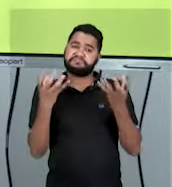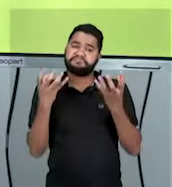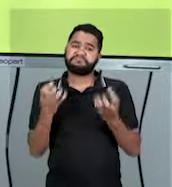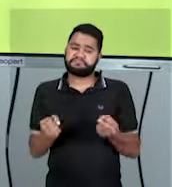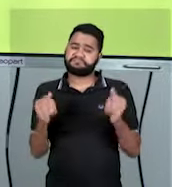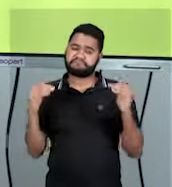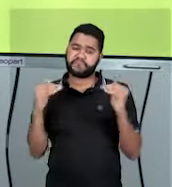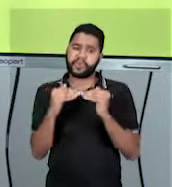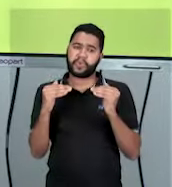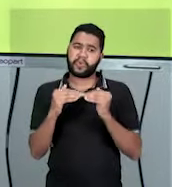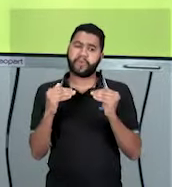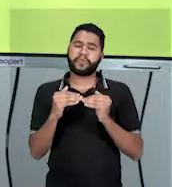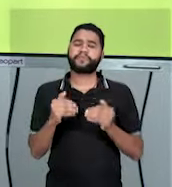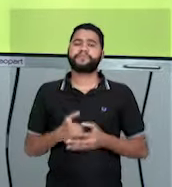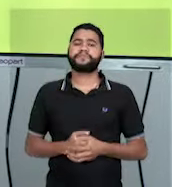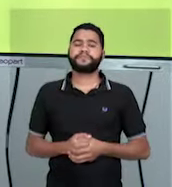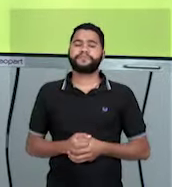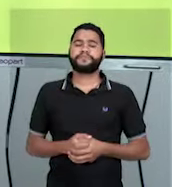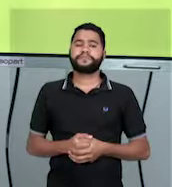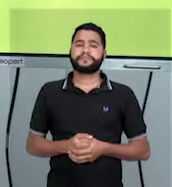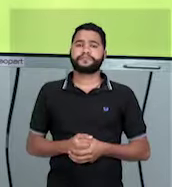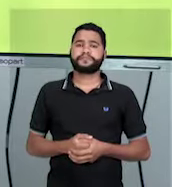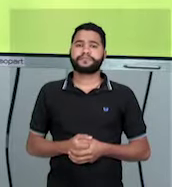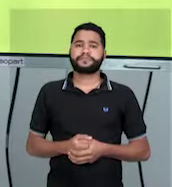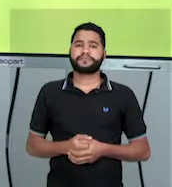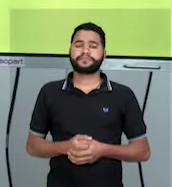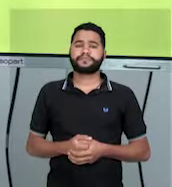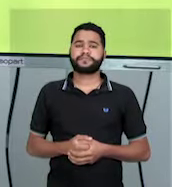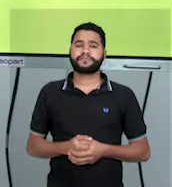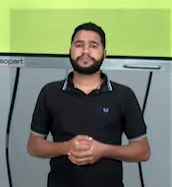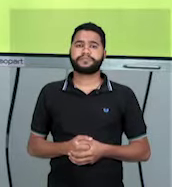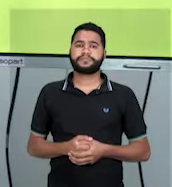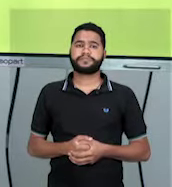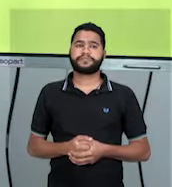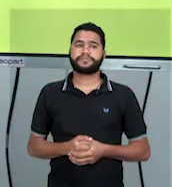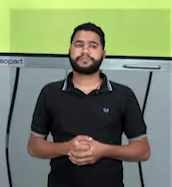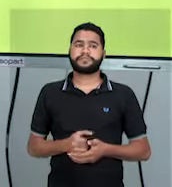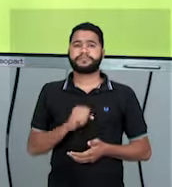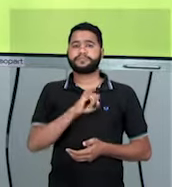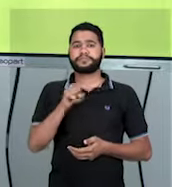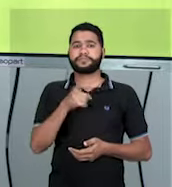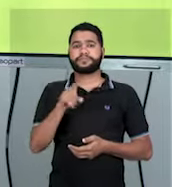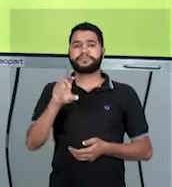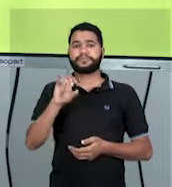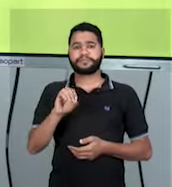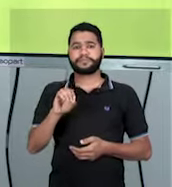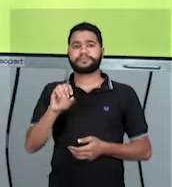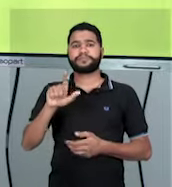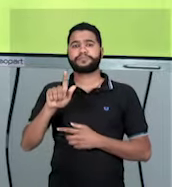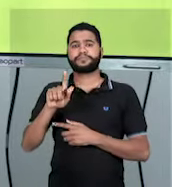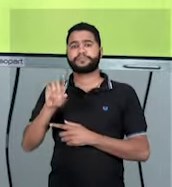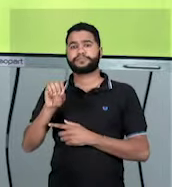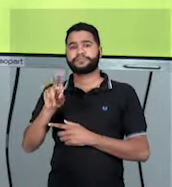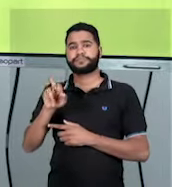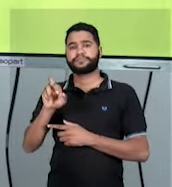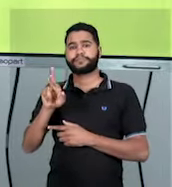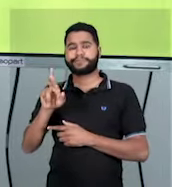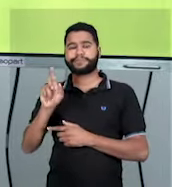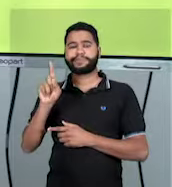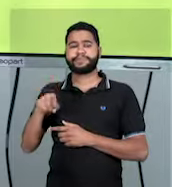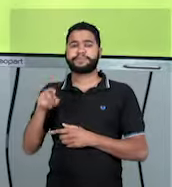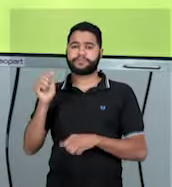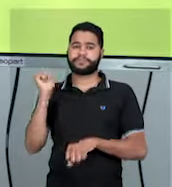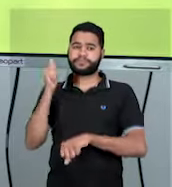o pedido de renúncia, de saída de Jânio Quadros, e João Goulart vai então ser aquele político que vai